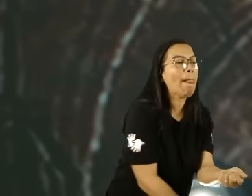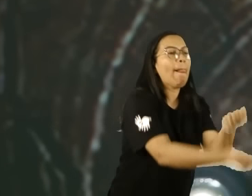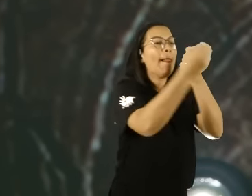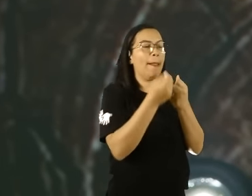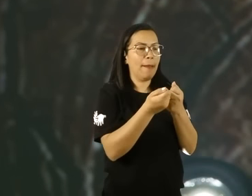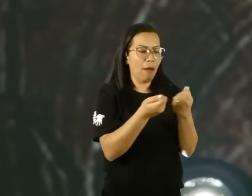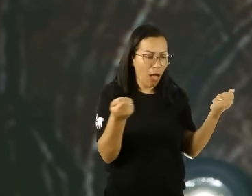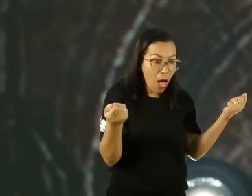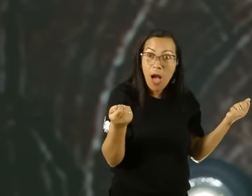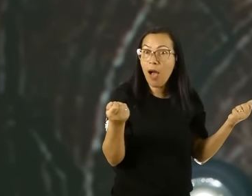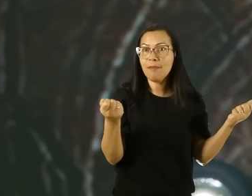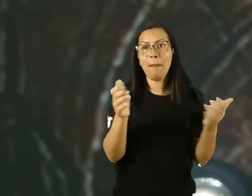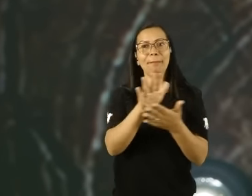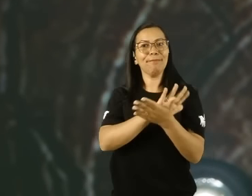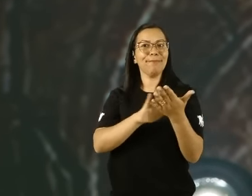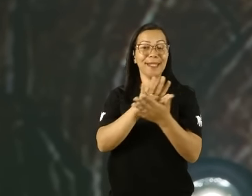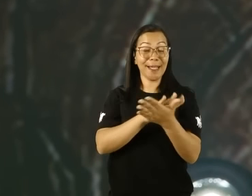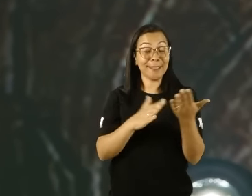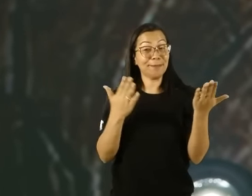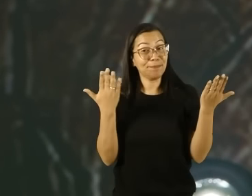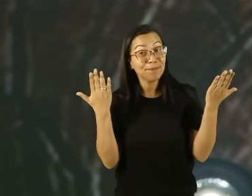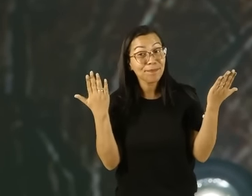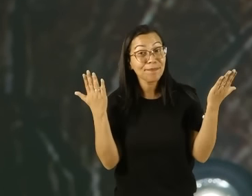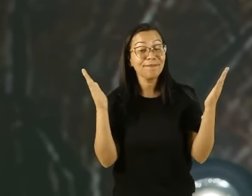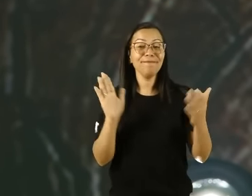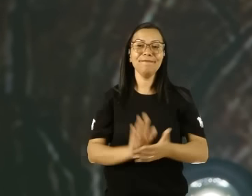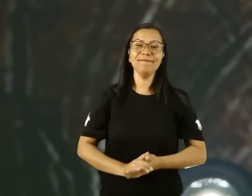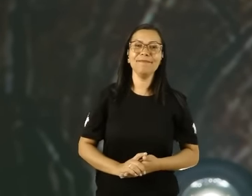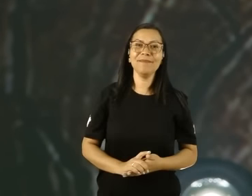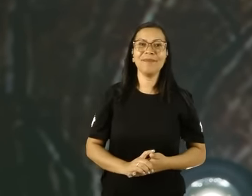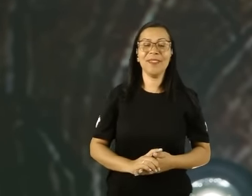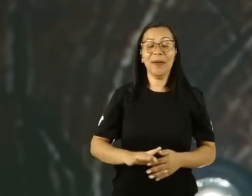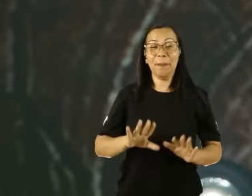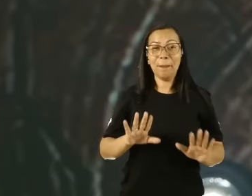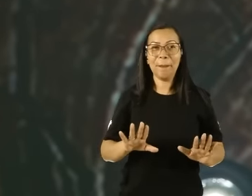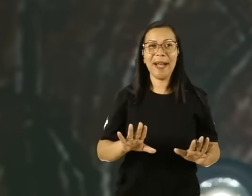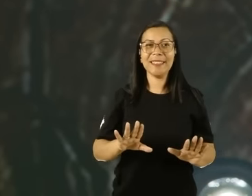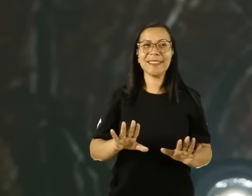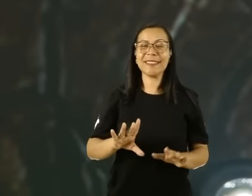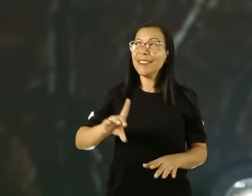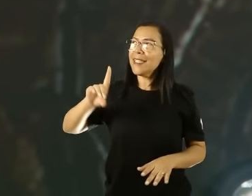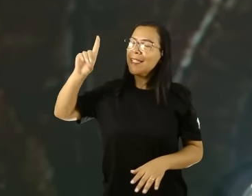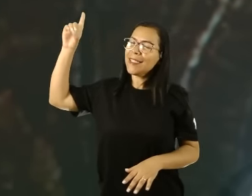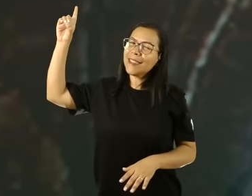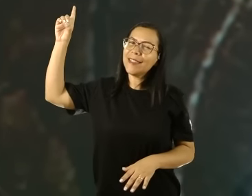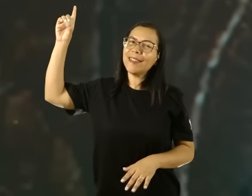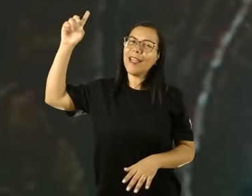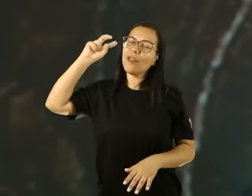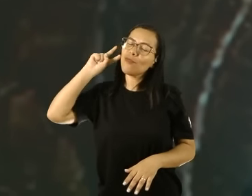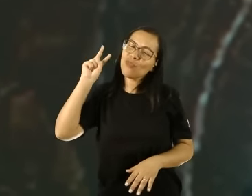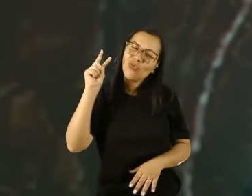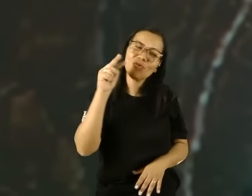bom, você fica nervoso. Quando você fala para as pessoas assim: ó, vem comigo que eu garanto, e de repente você não está garantindo nada, você chama todo mundo: ó, vamos passear